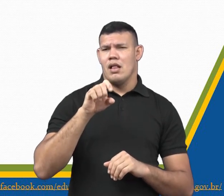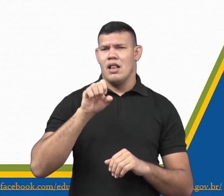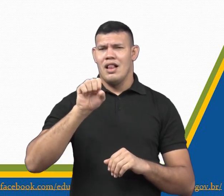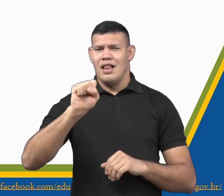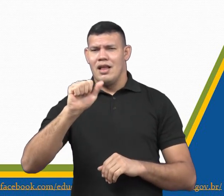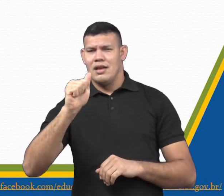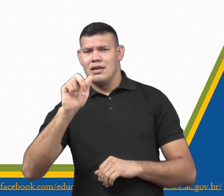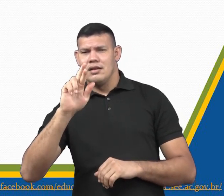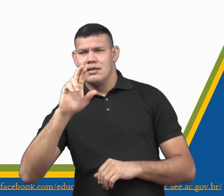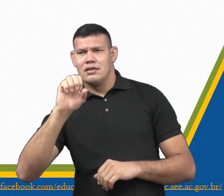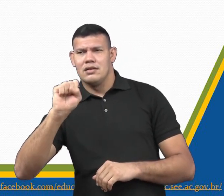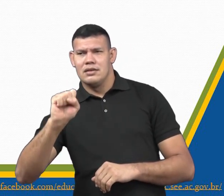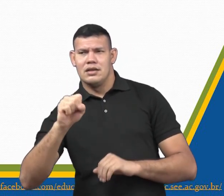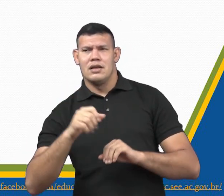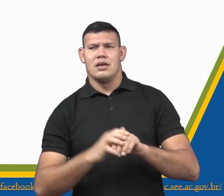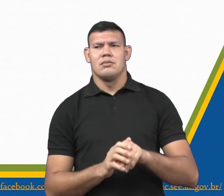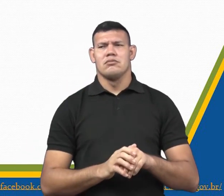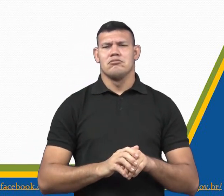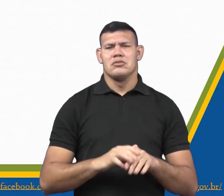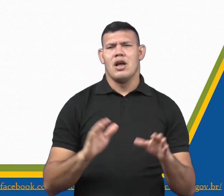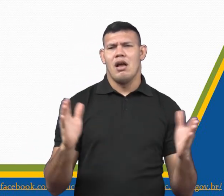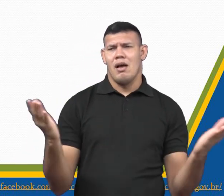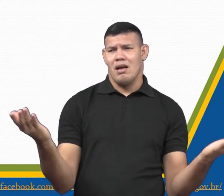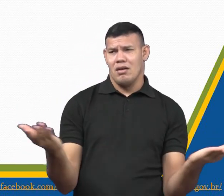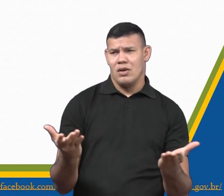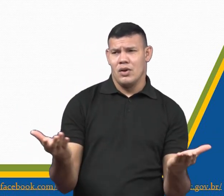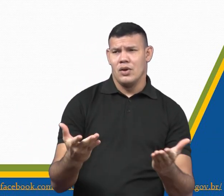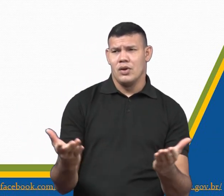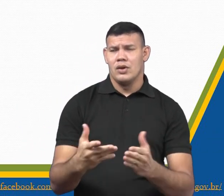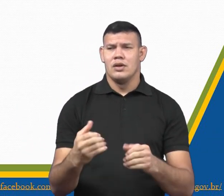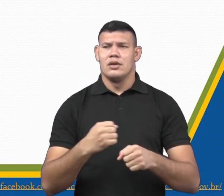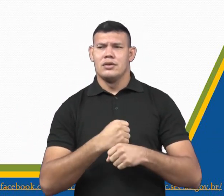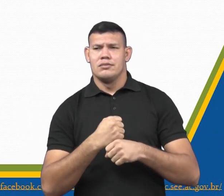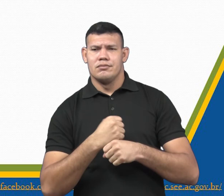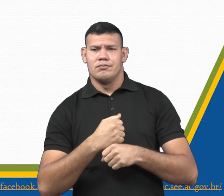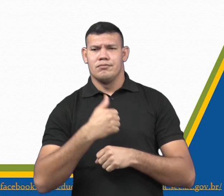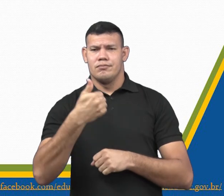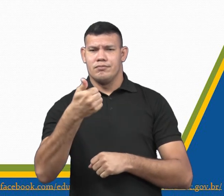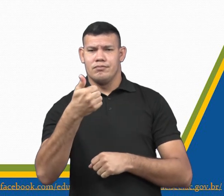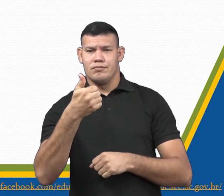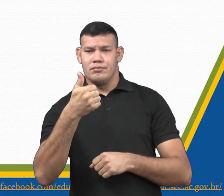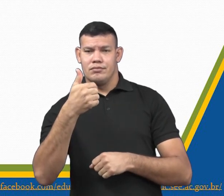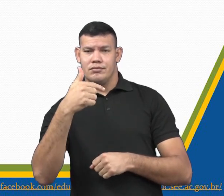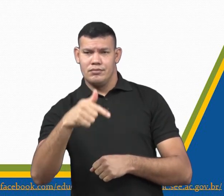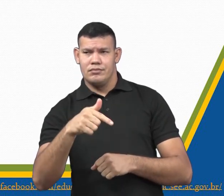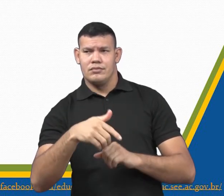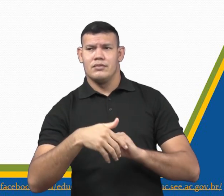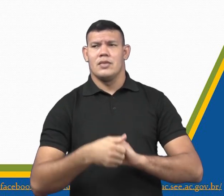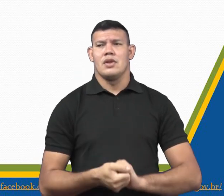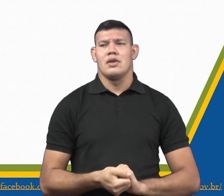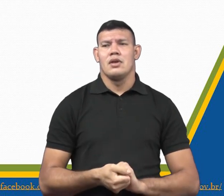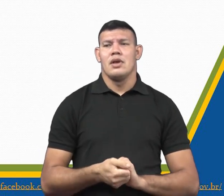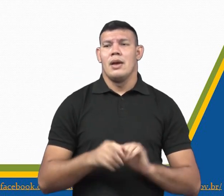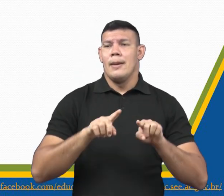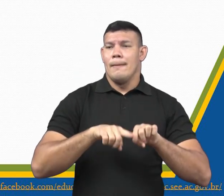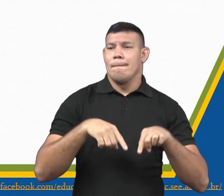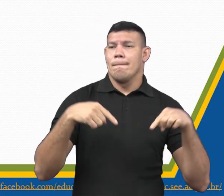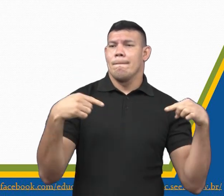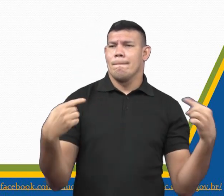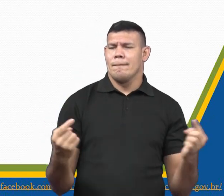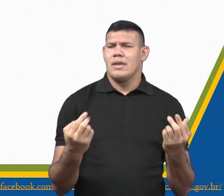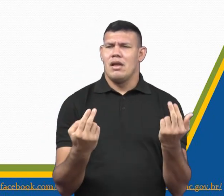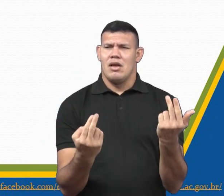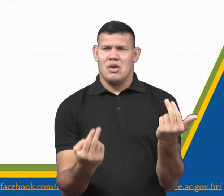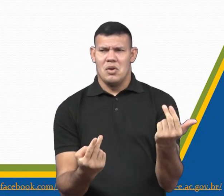populações. Identificado na cidade chinesa de Wuhan no final do ano passado, e depois de se espalhar pela Ásia, contaminar